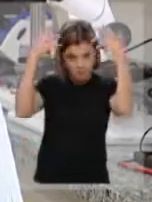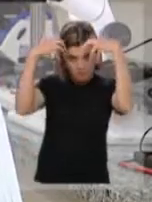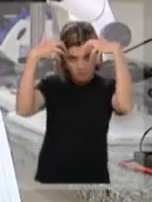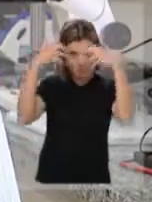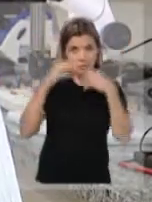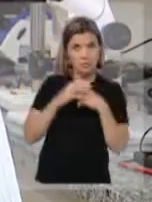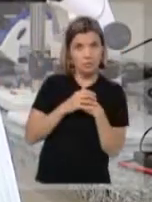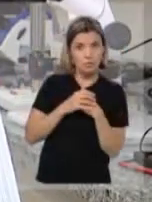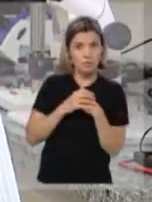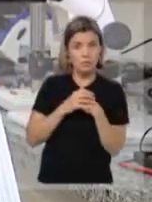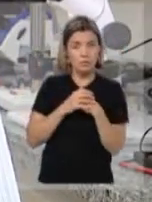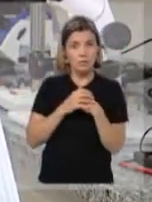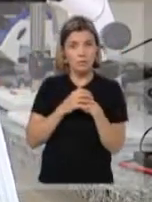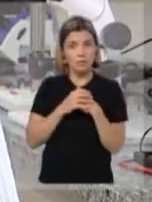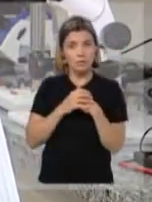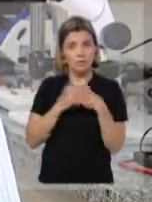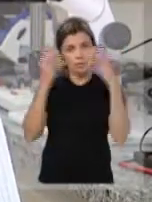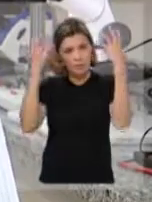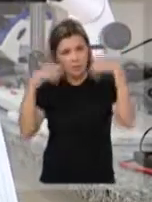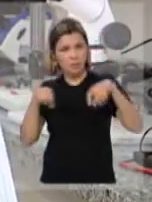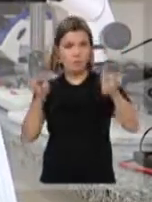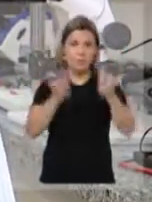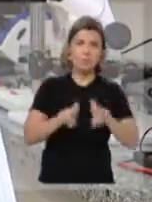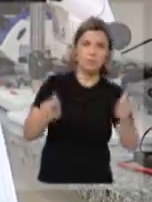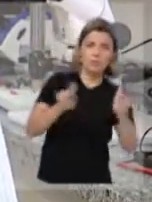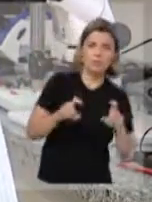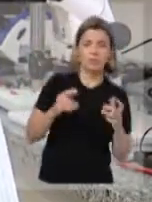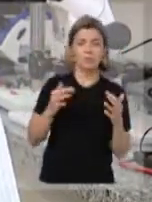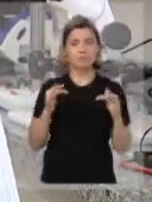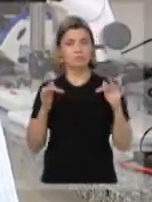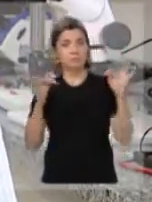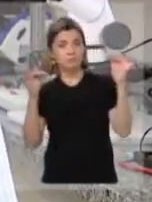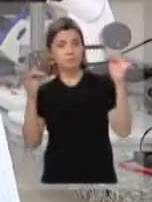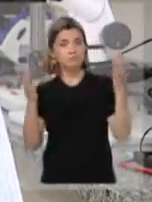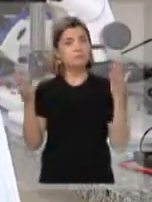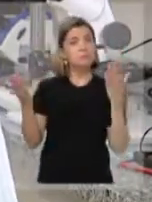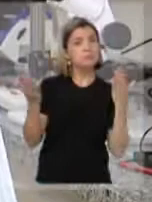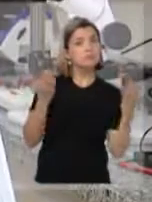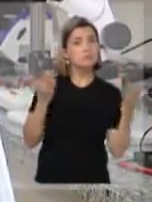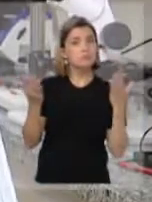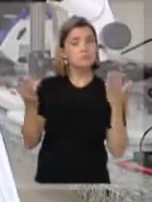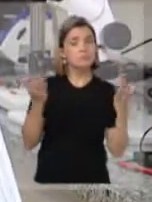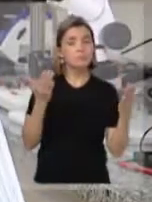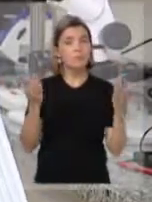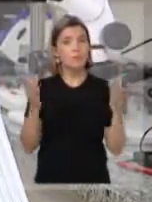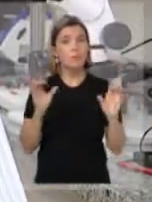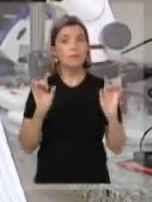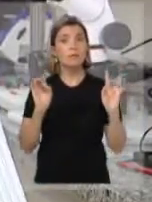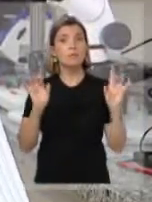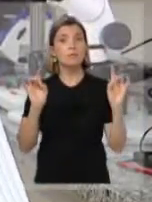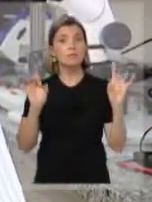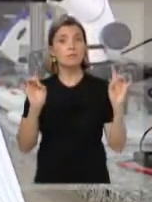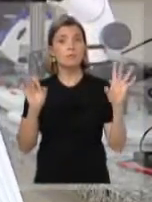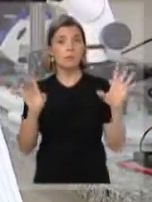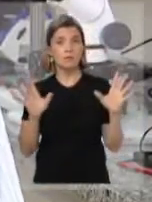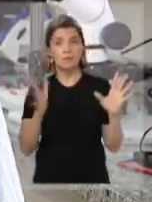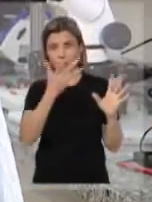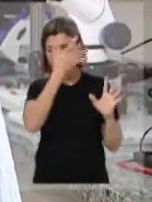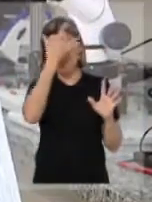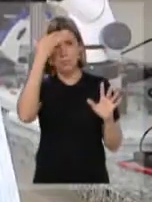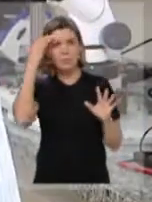interface cérebro-máquina ou cérebro-computador tem uma aplicação